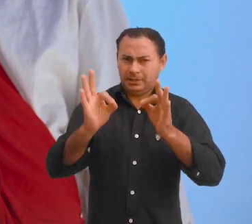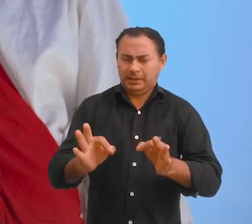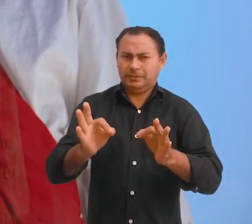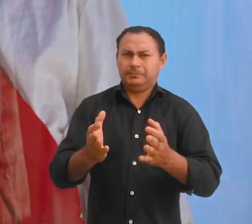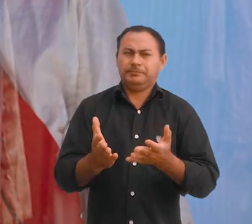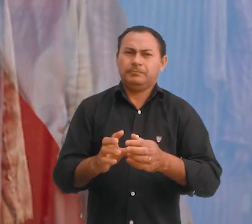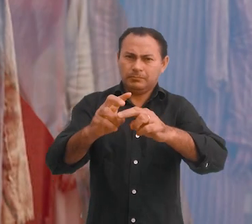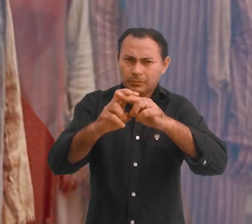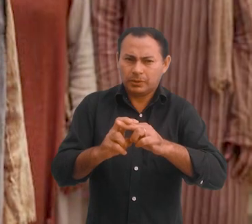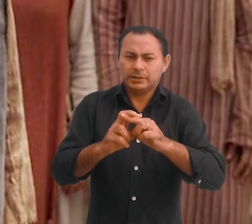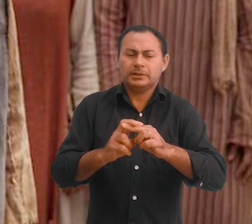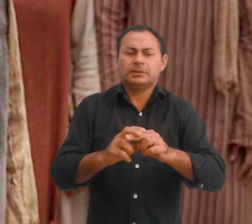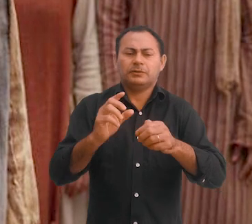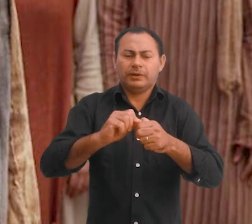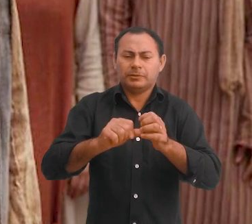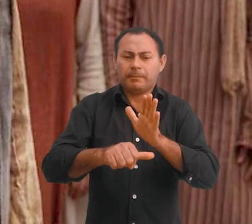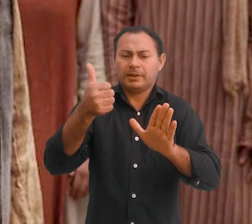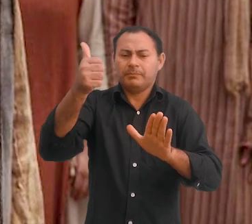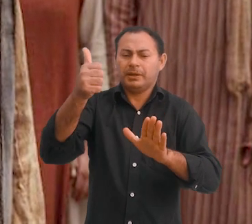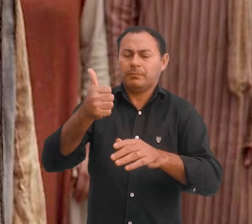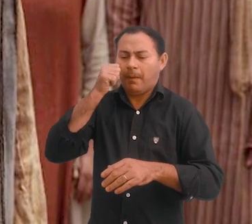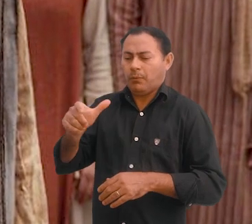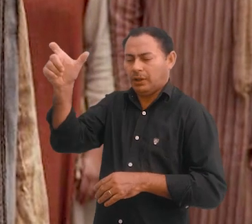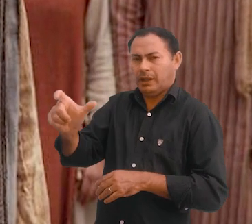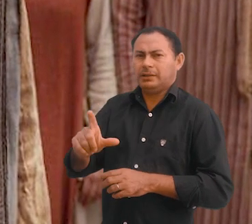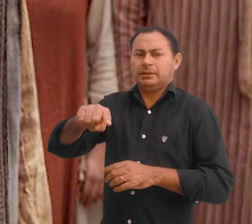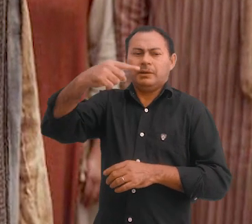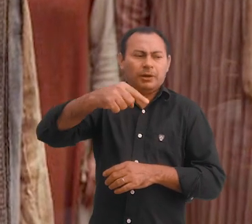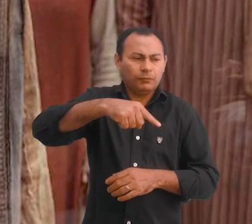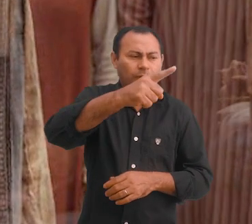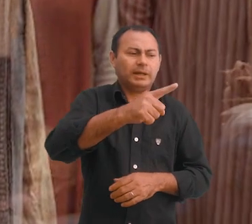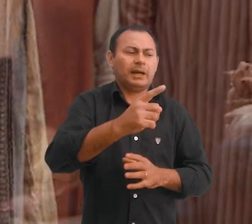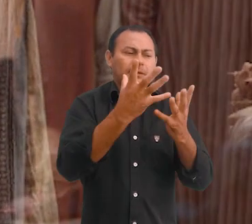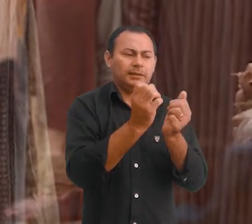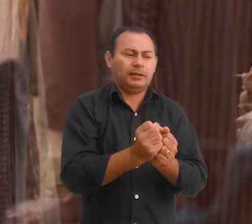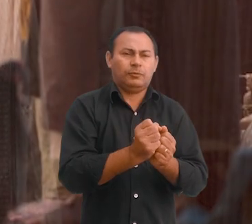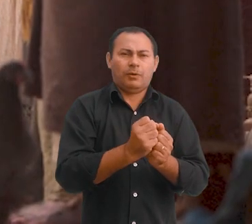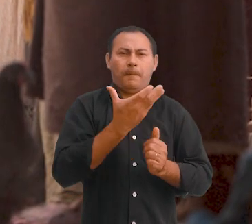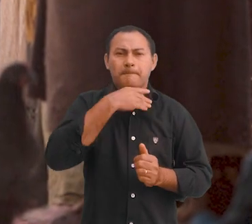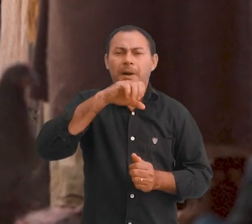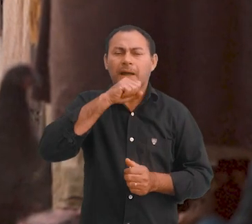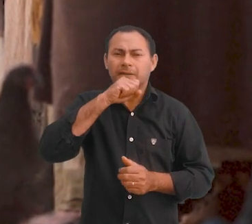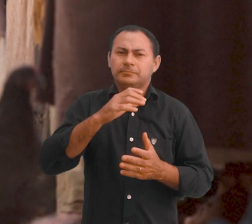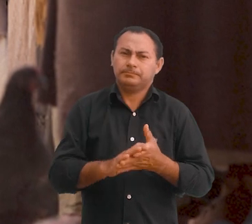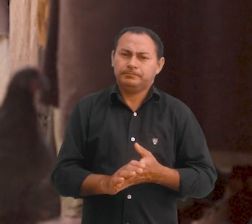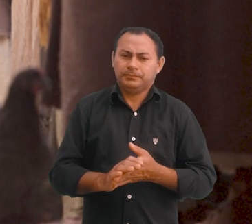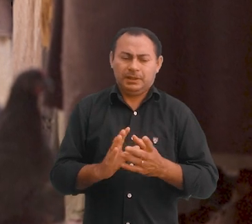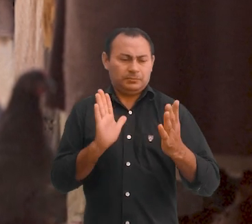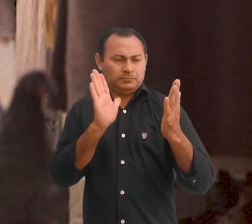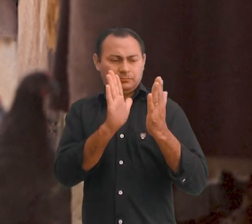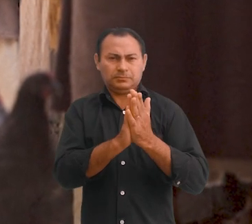prioridades bem estabelecidas, e por isso ministrou primeiro para a mulher, e depois foi atender o pai.